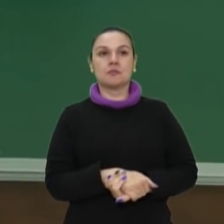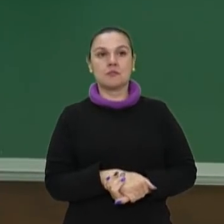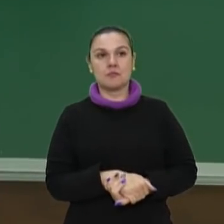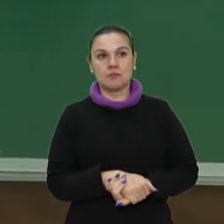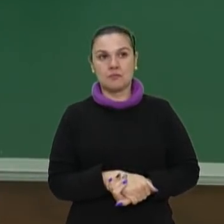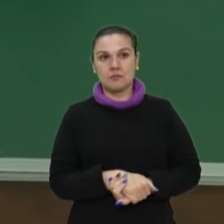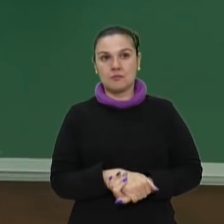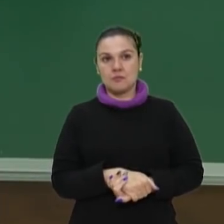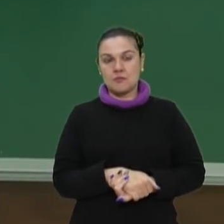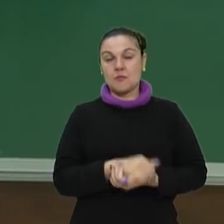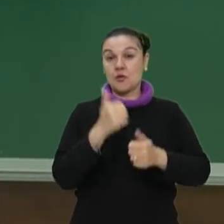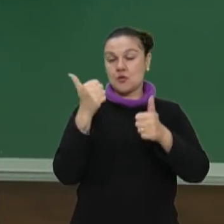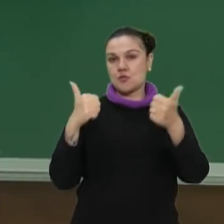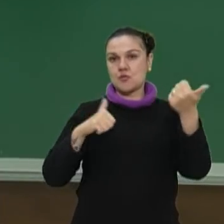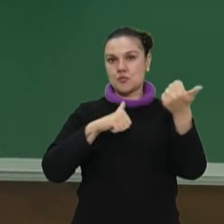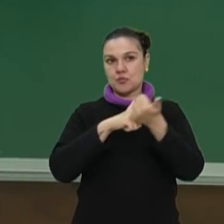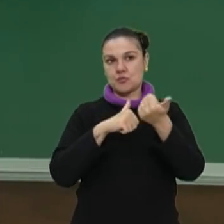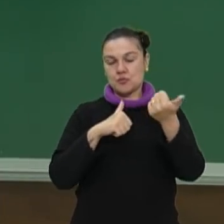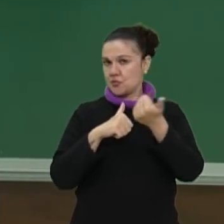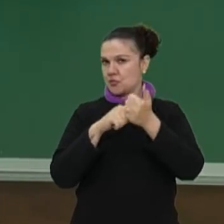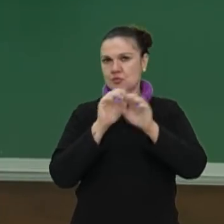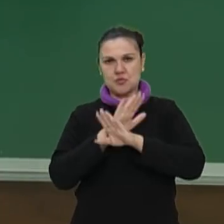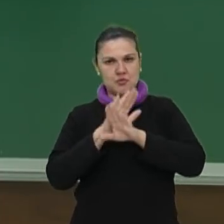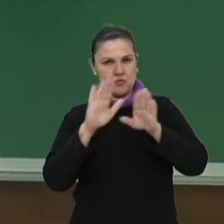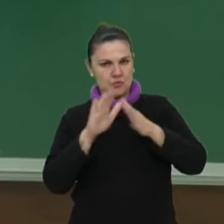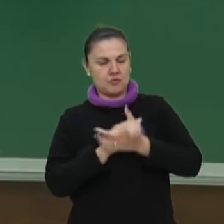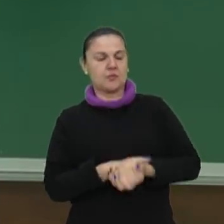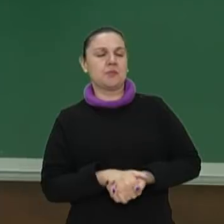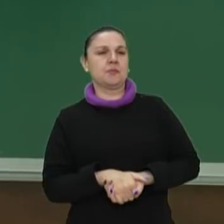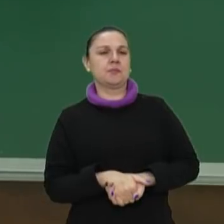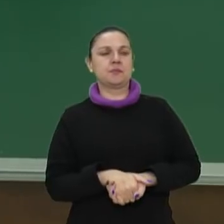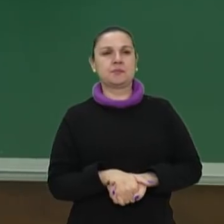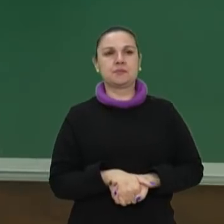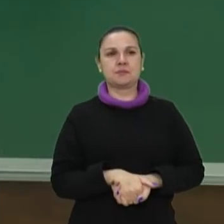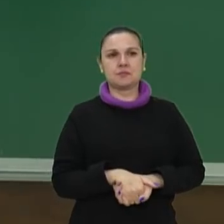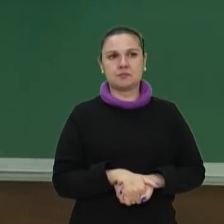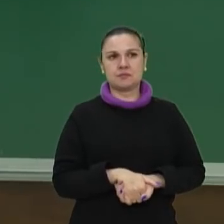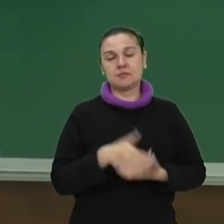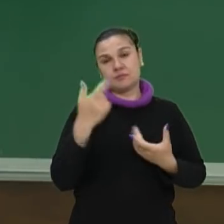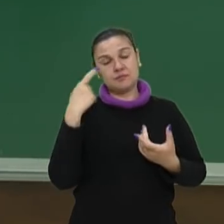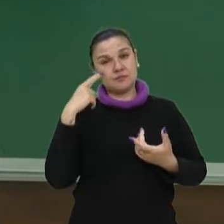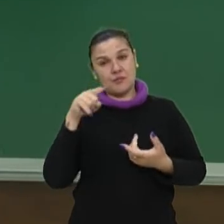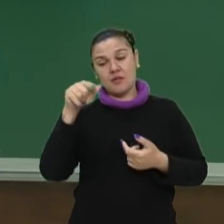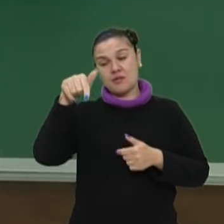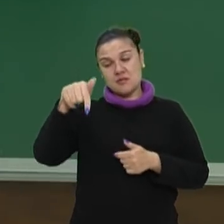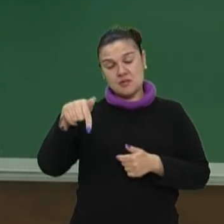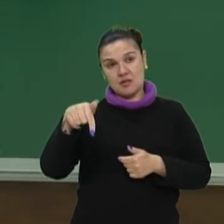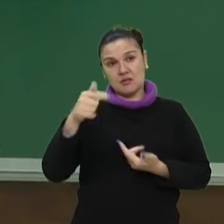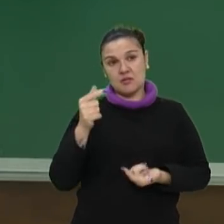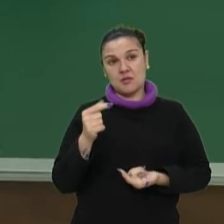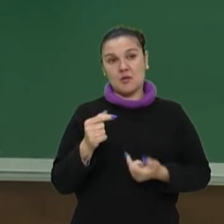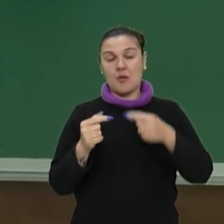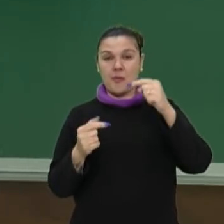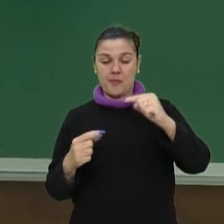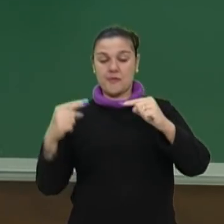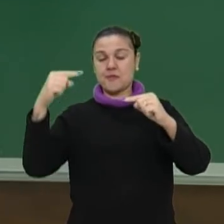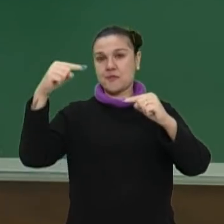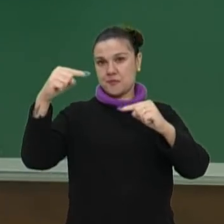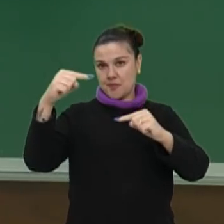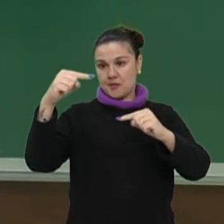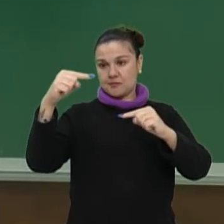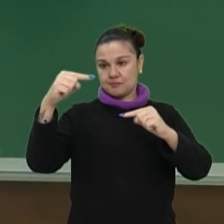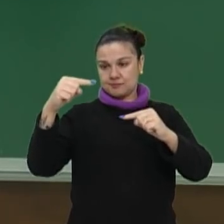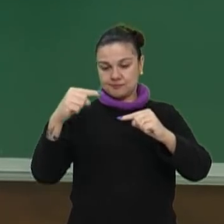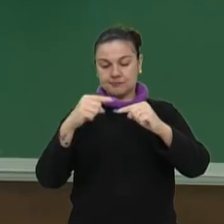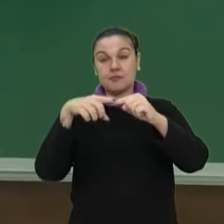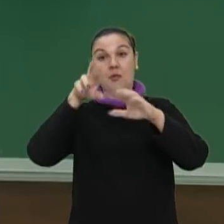c, substitui os valores. b vale menos 7, o a vale 1. Né? E isso vai dar 7, né? Porque esse negativo com esse